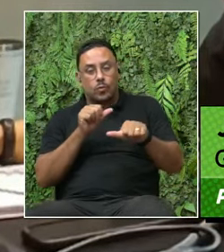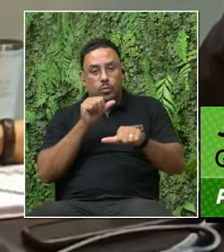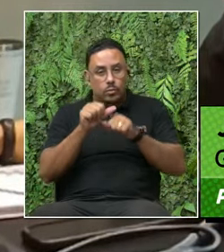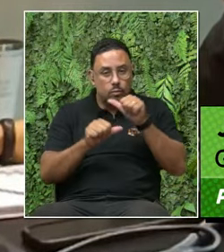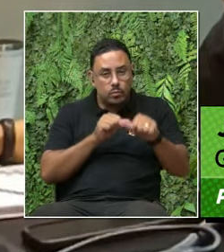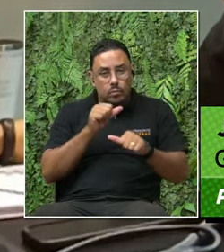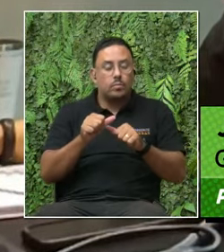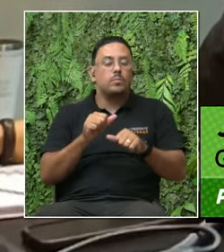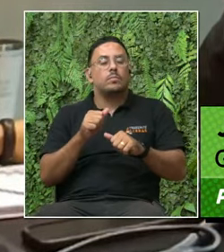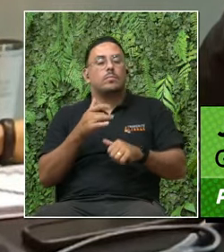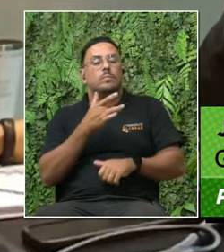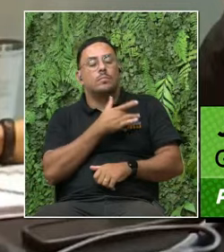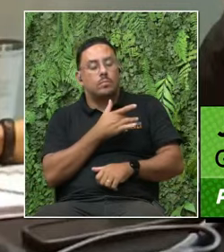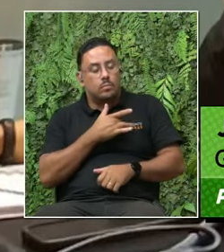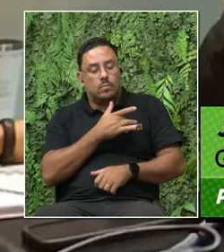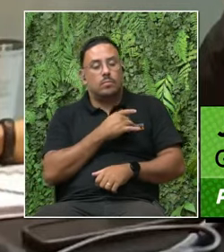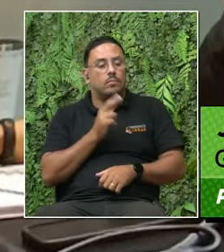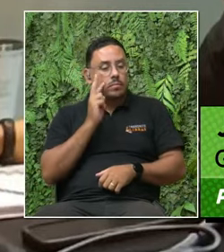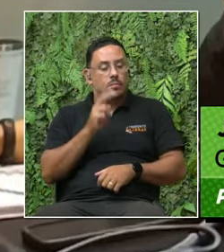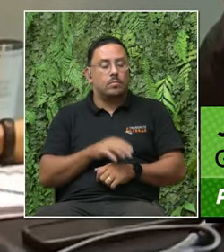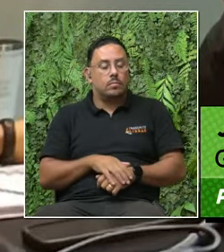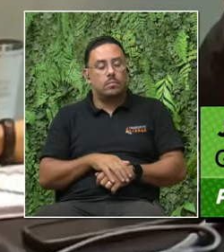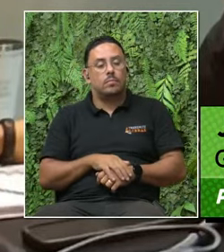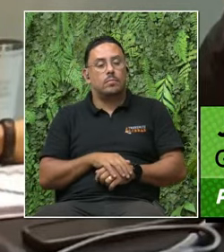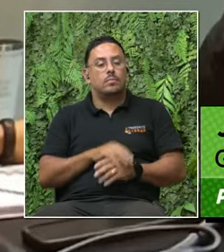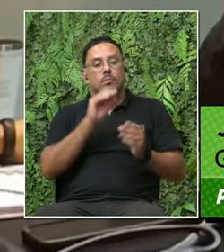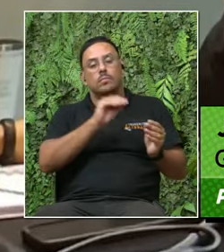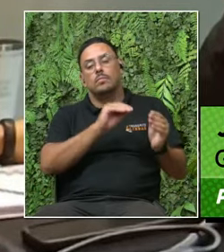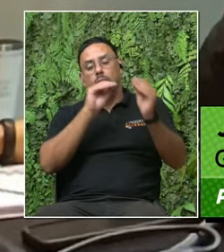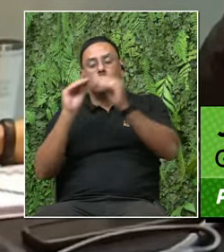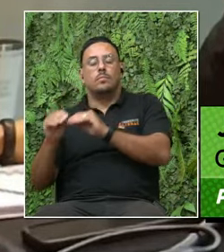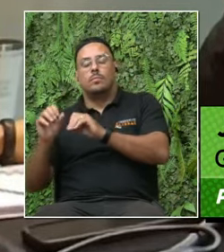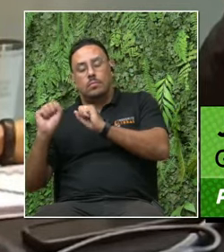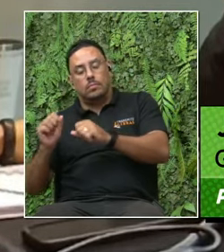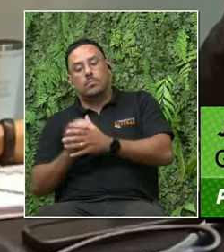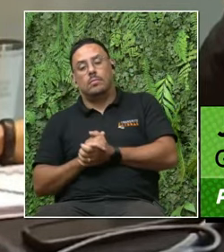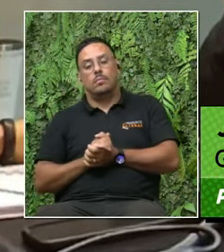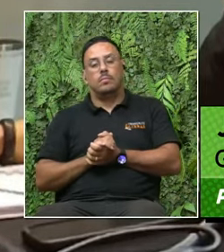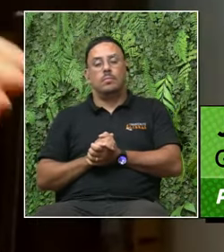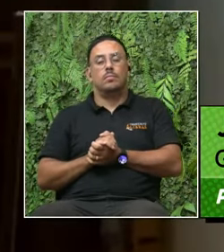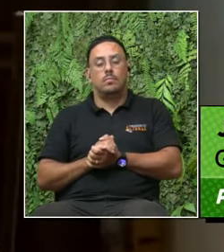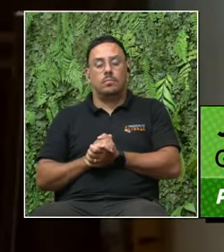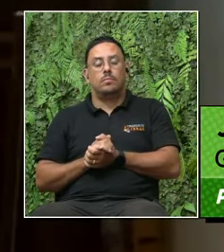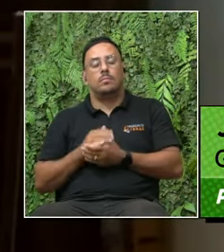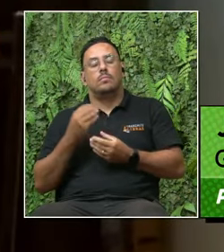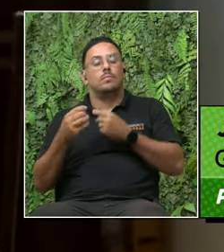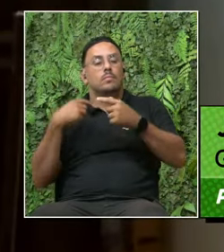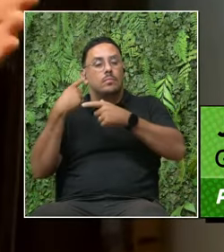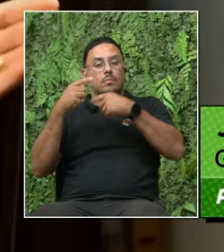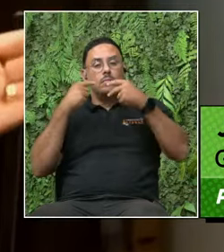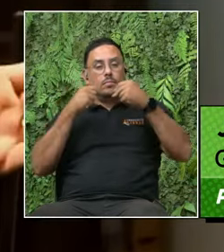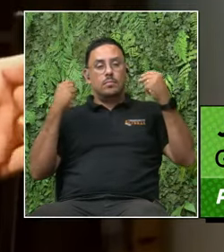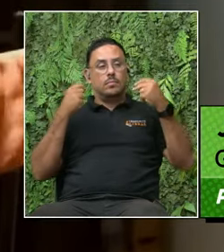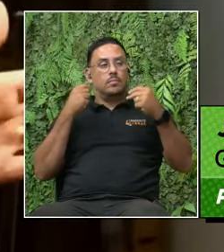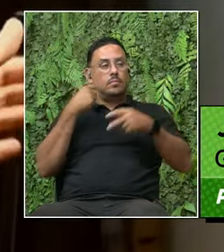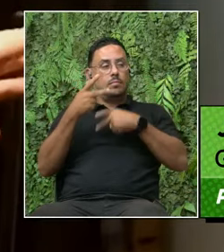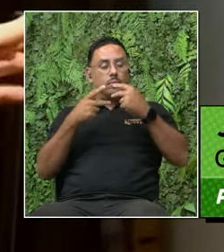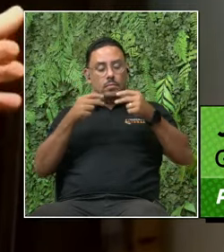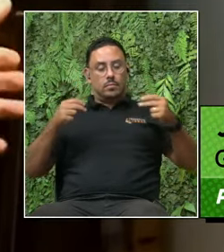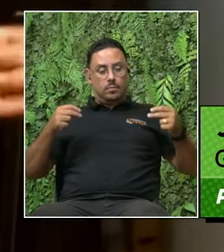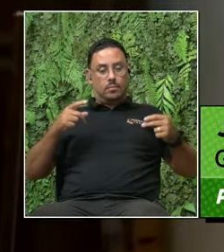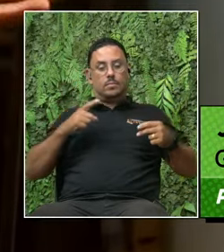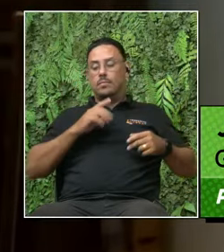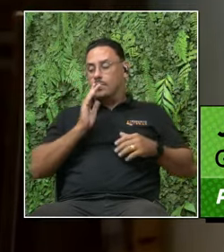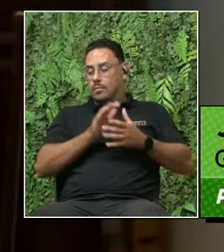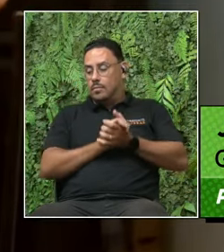do Atlético você eles pode te levar mandar ele para lá ué olado o pacote com uma fitinha que que você acha nós já tivemos